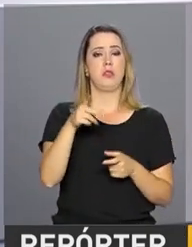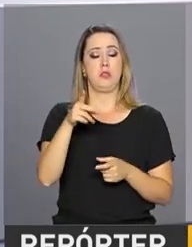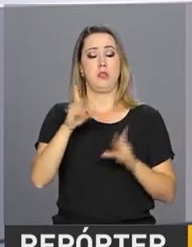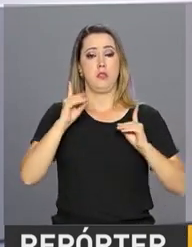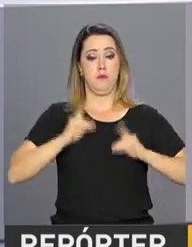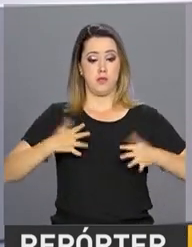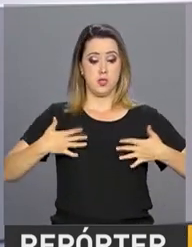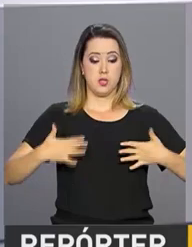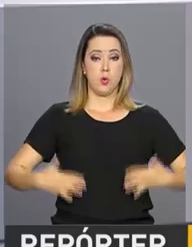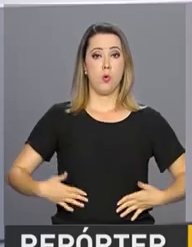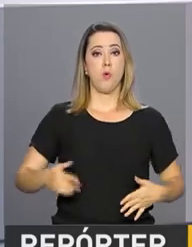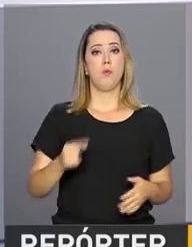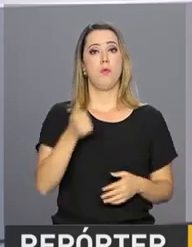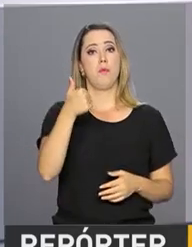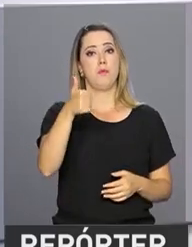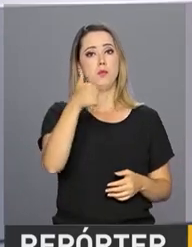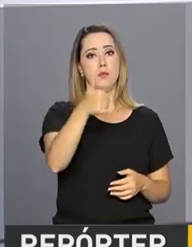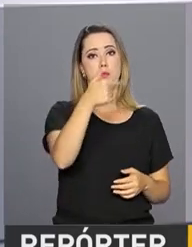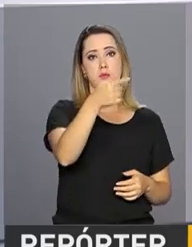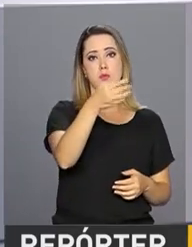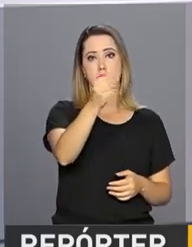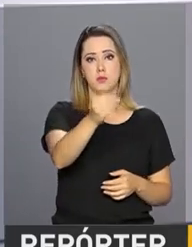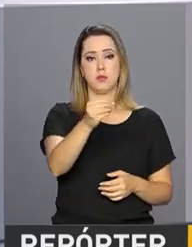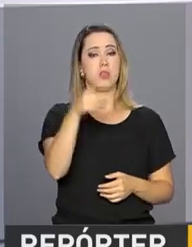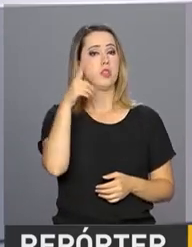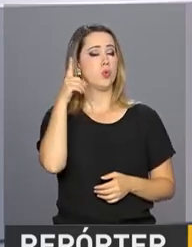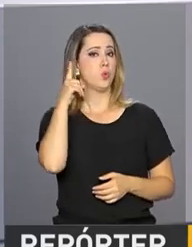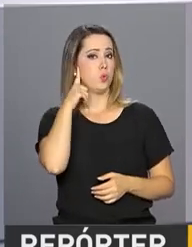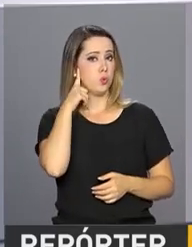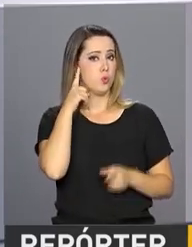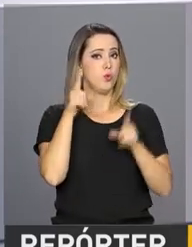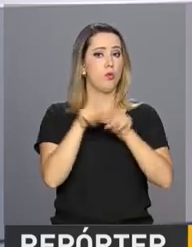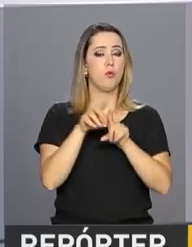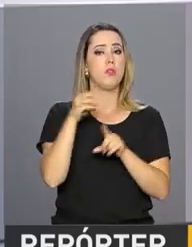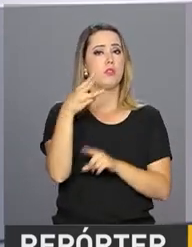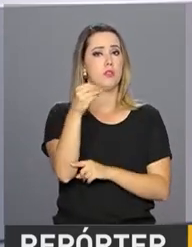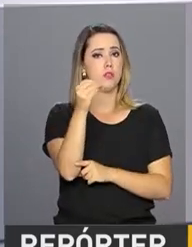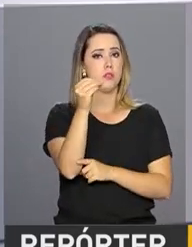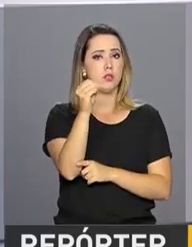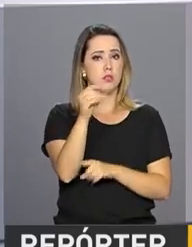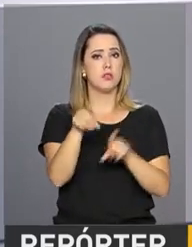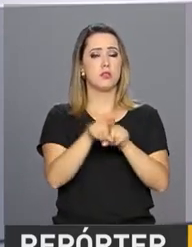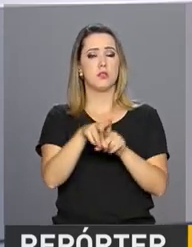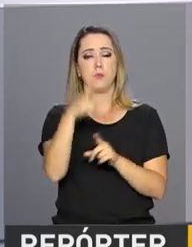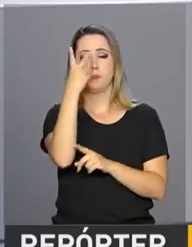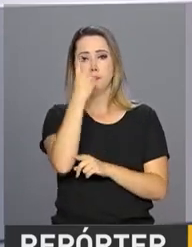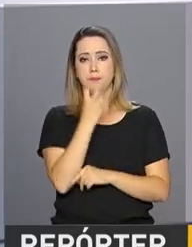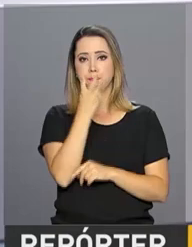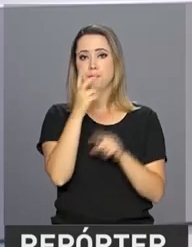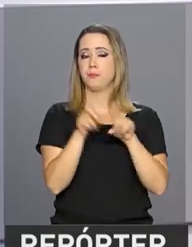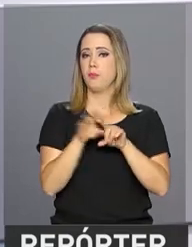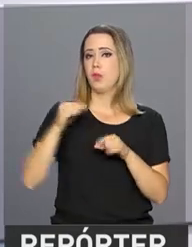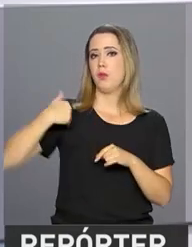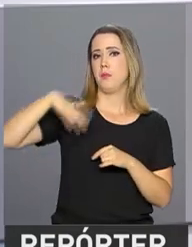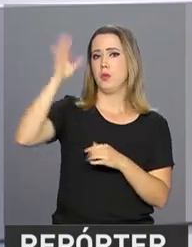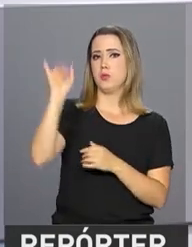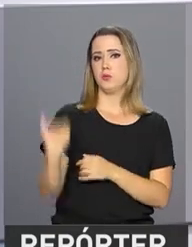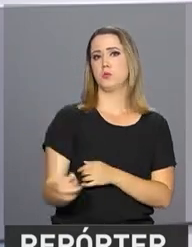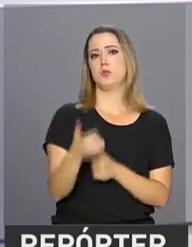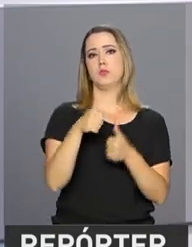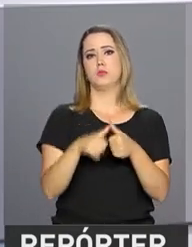físicos 1.170 para deficiências auditivas e 300 para deficientes visuais a maioria das oportunidades